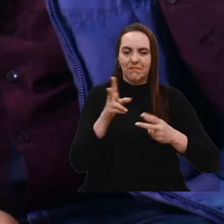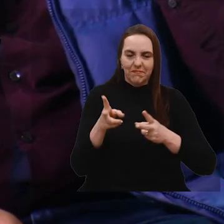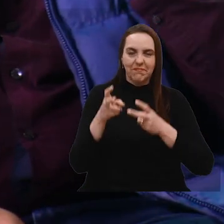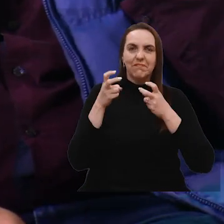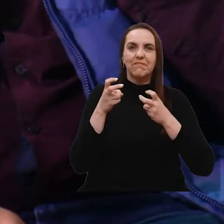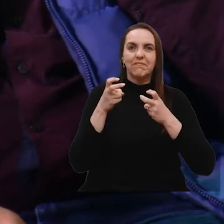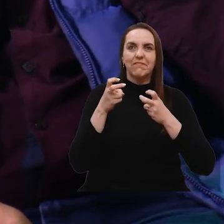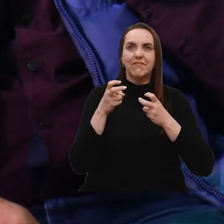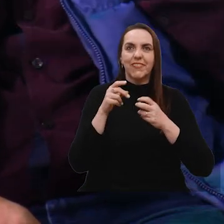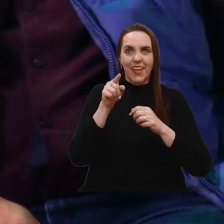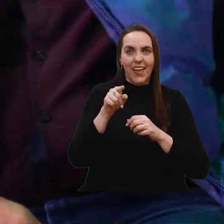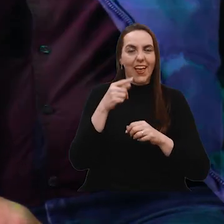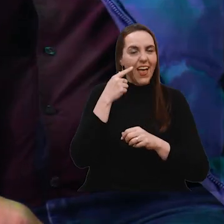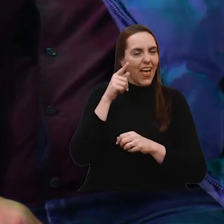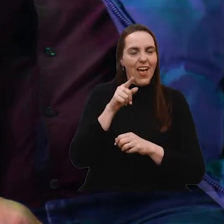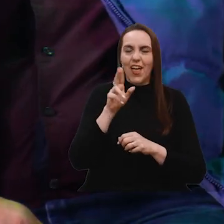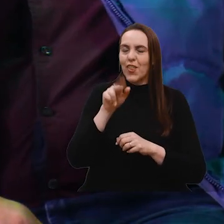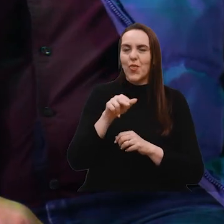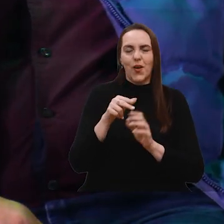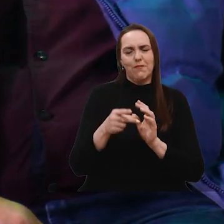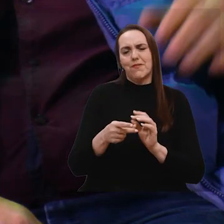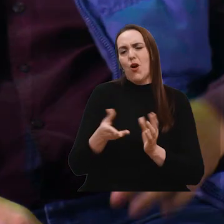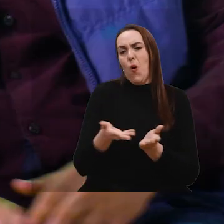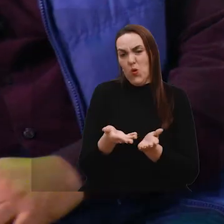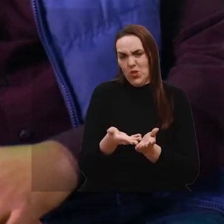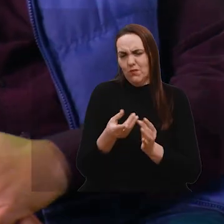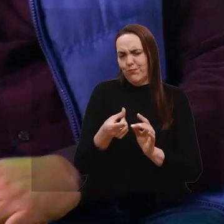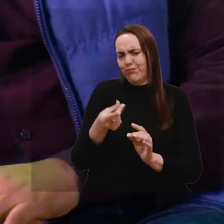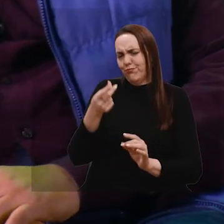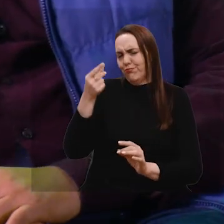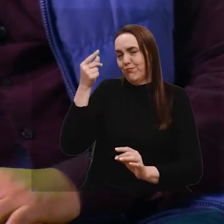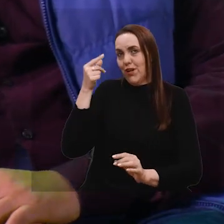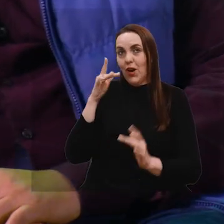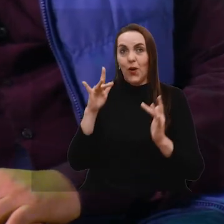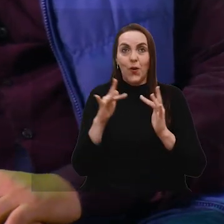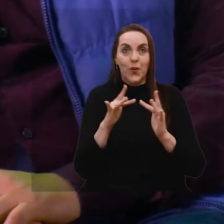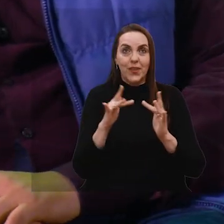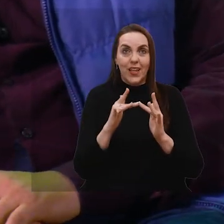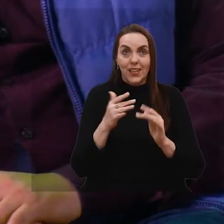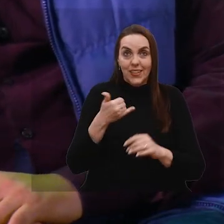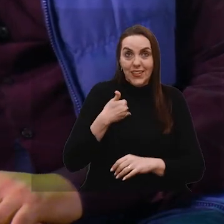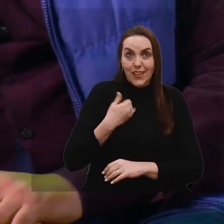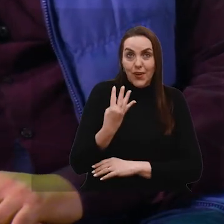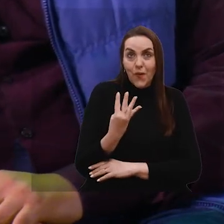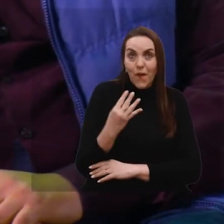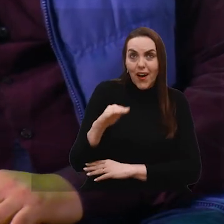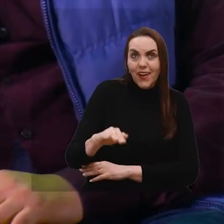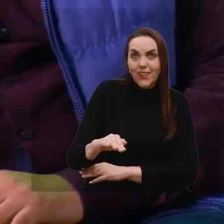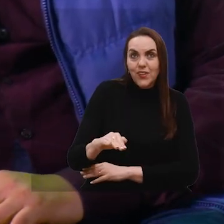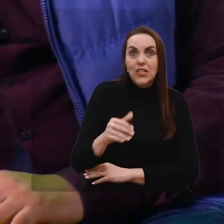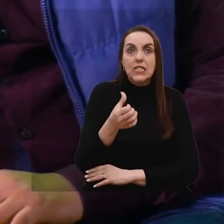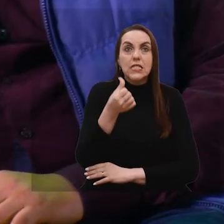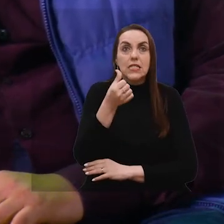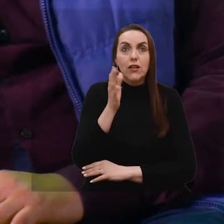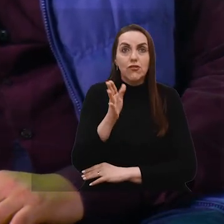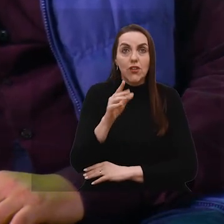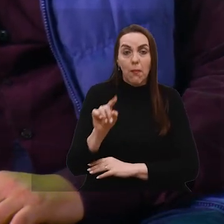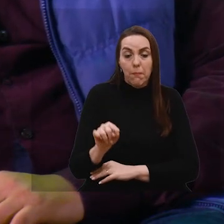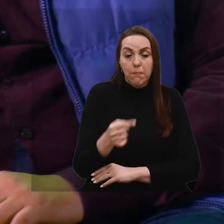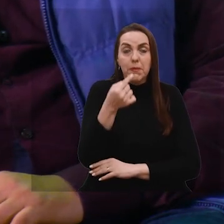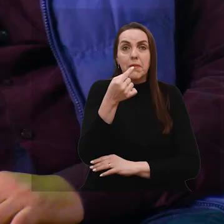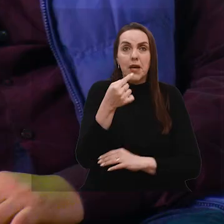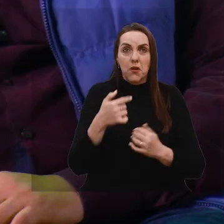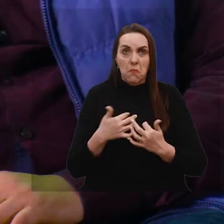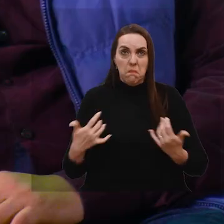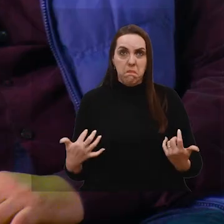braços. Enxergo. E isso é algo que não é de hoje. O contato com o acordeon começou aos 4 anos e